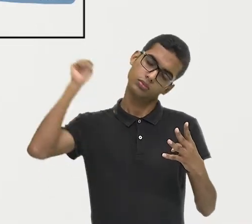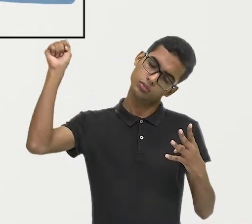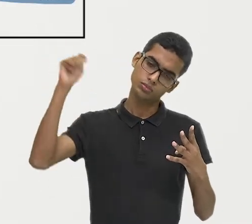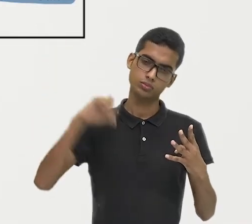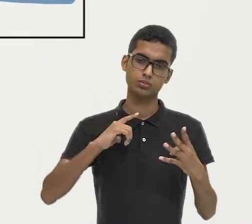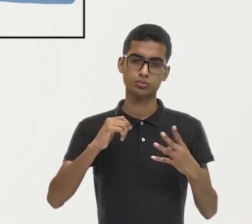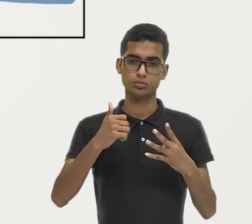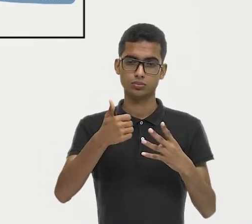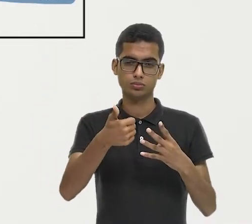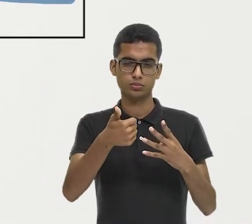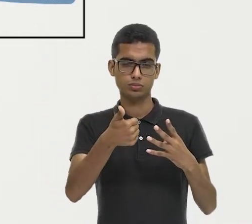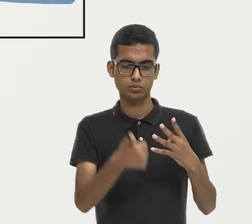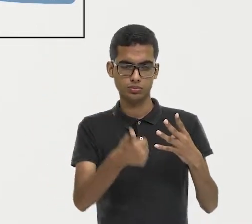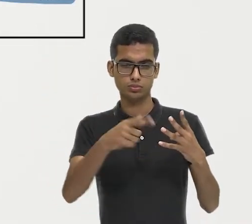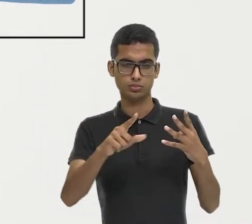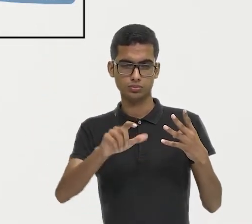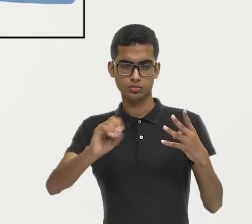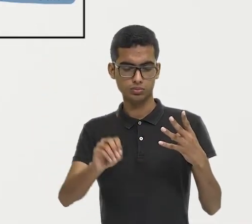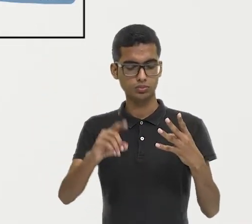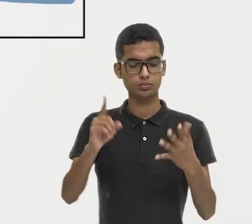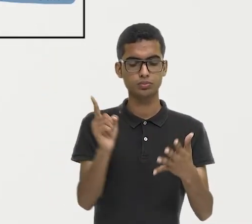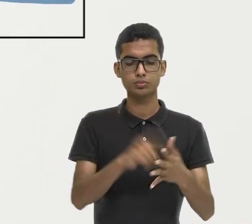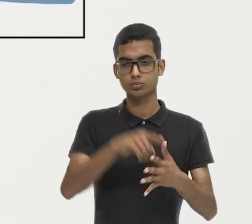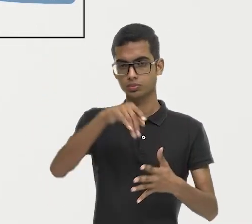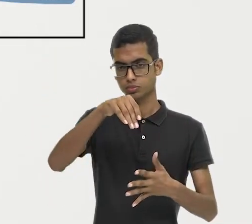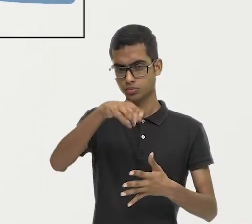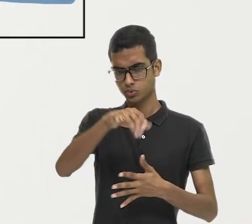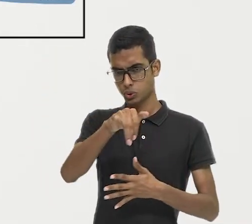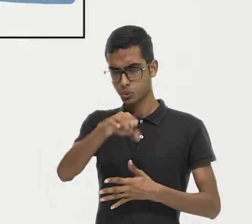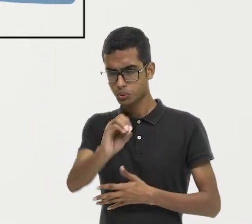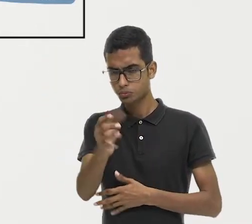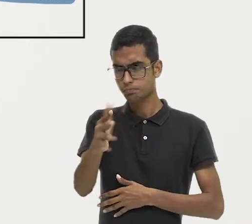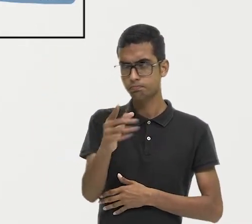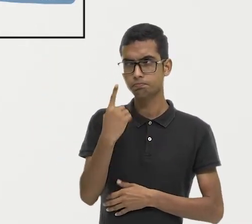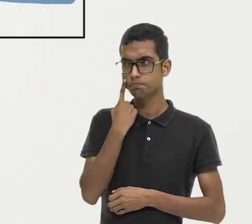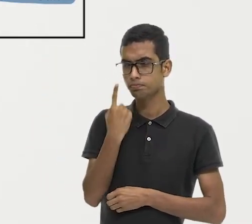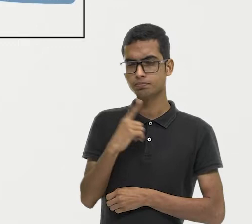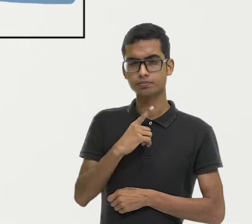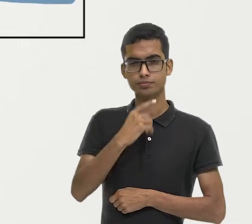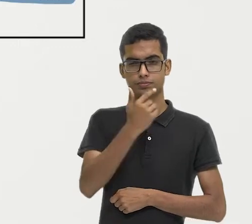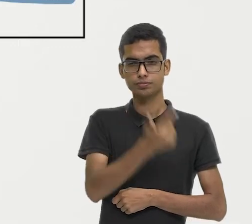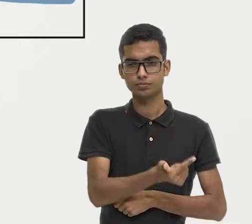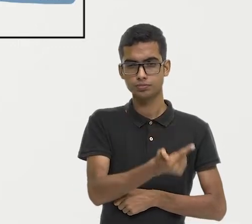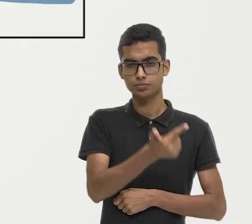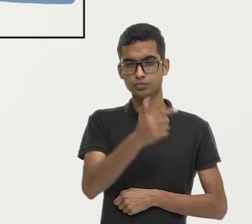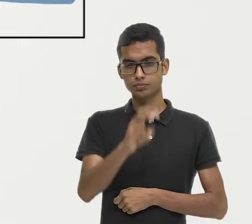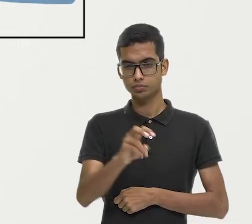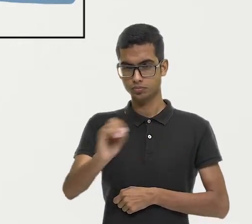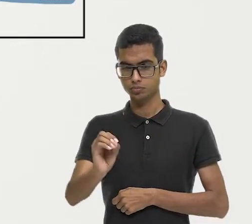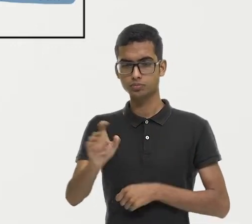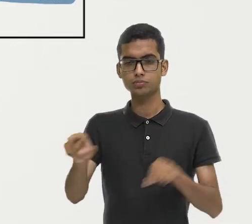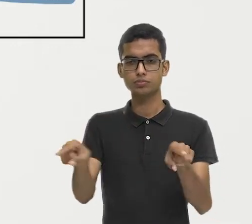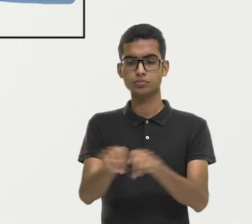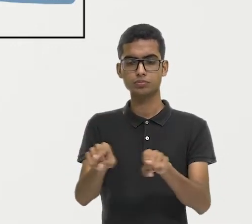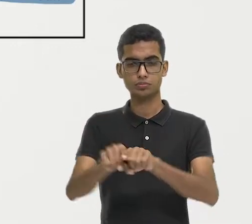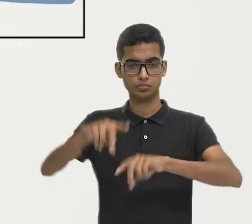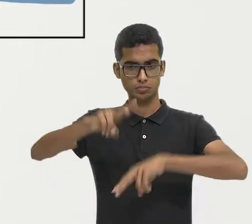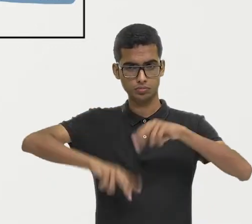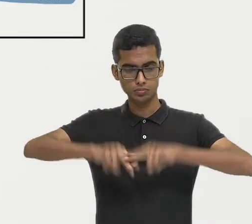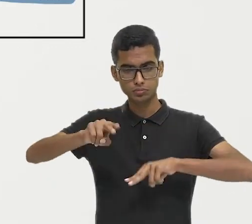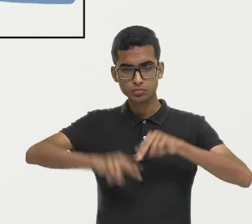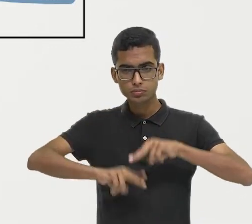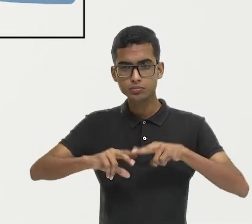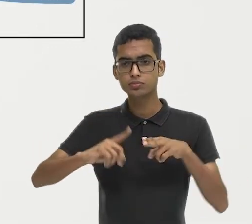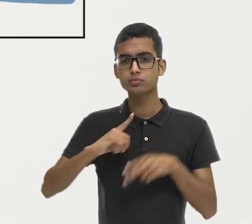cadê? 150. Em maio, nós temos 250. E